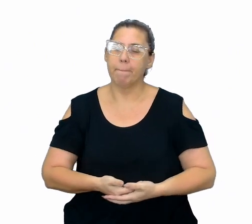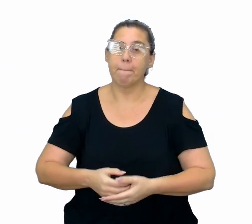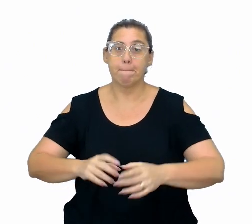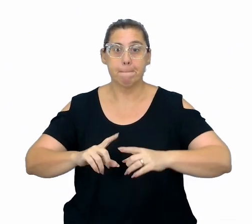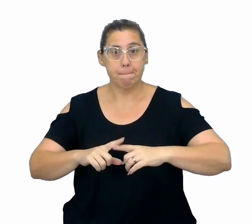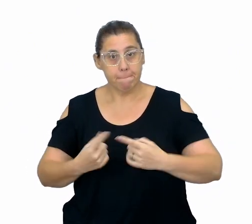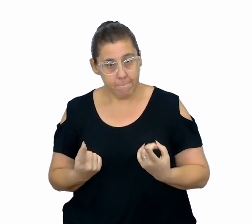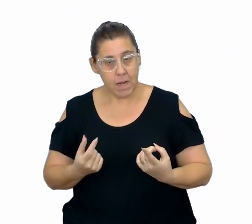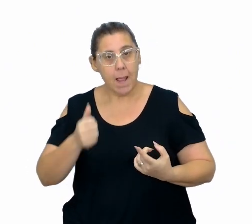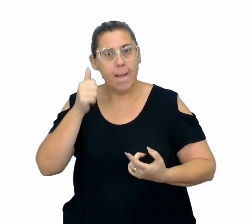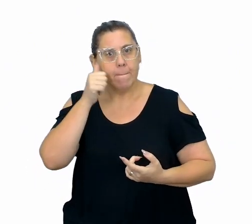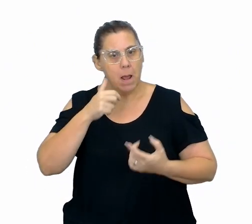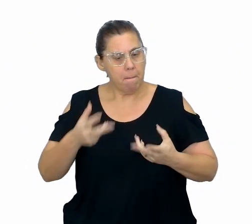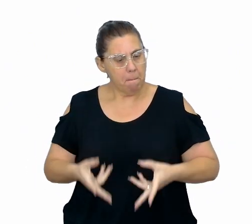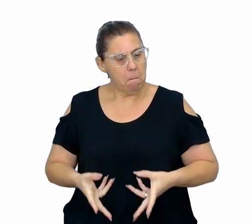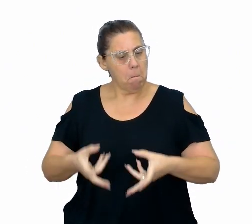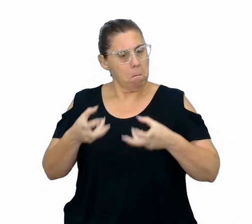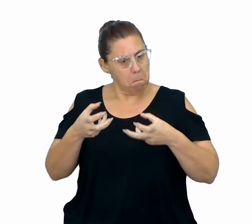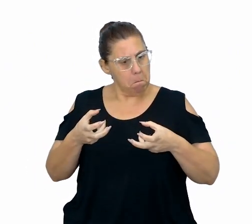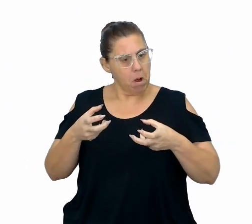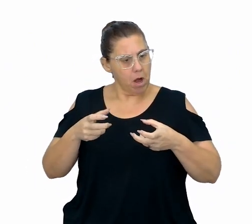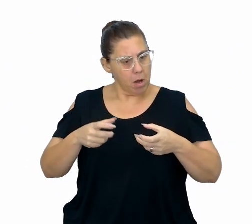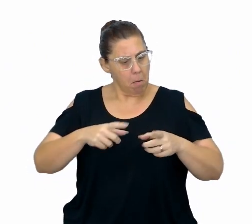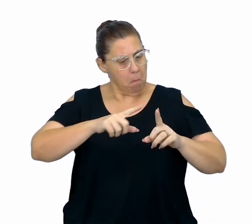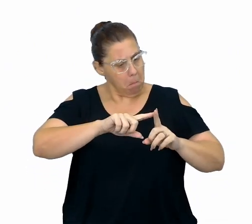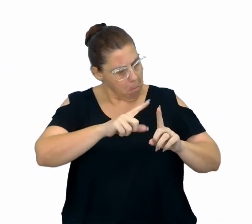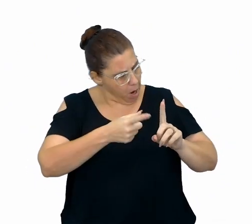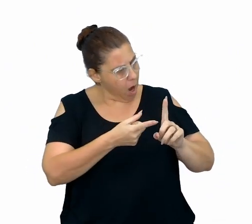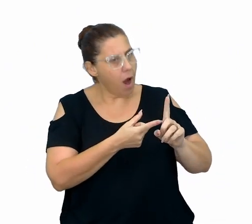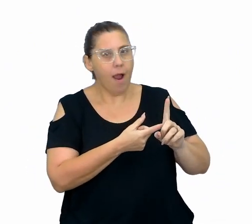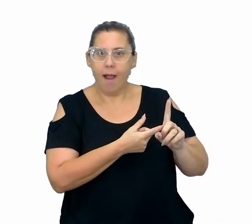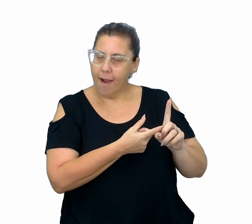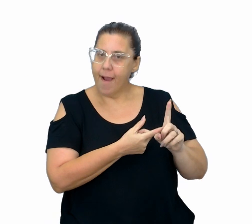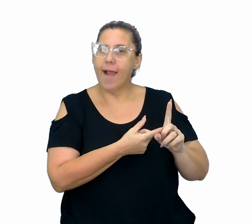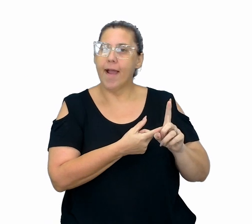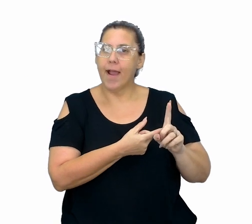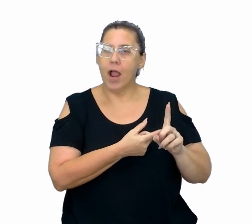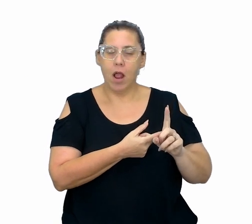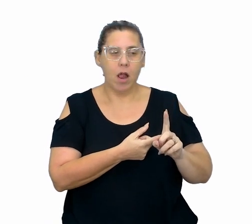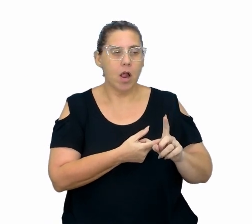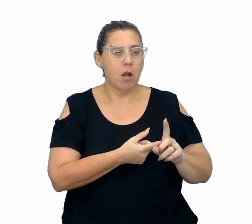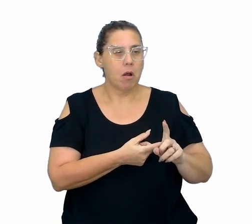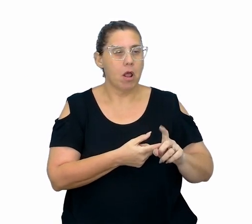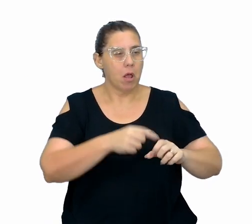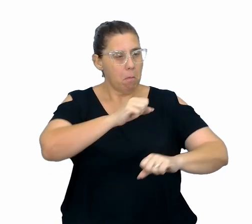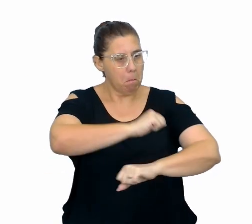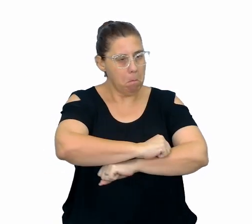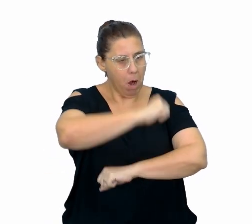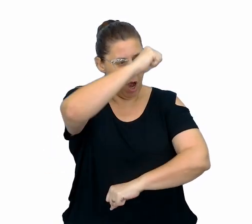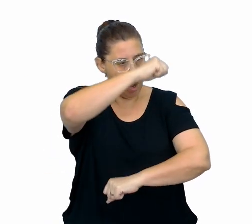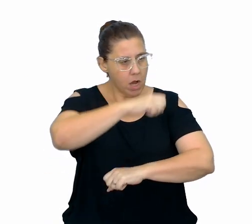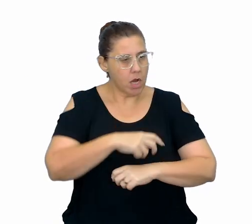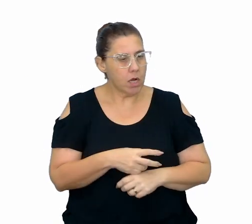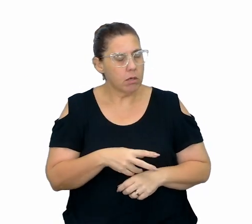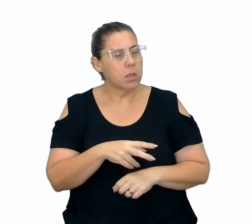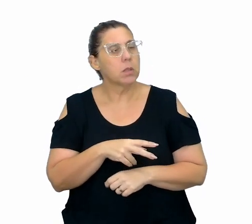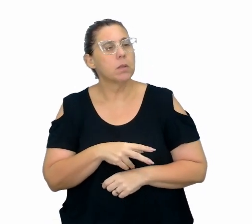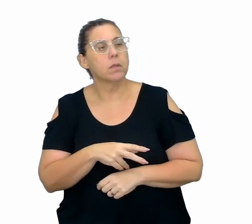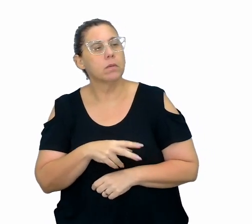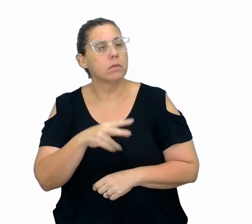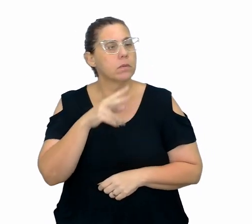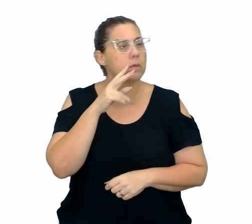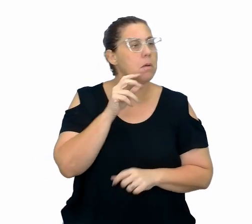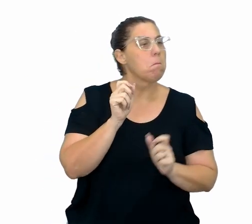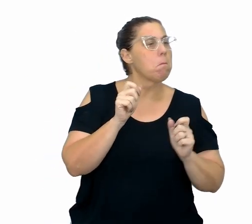dia, a mulher percebeu que ia ter uma criança. Por uma janelinha que havia na parte dos fundos da casa deles,